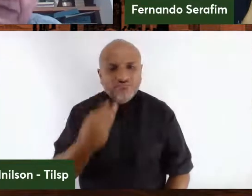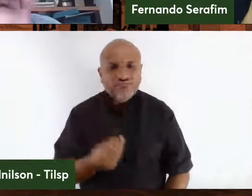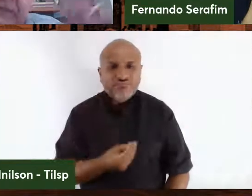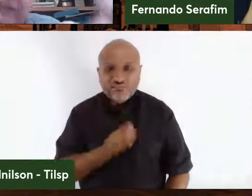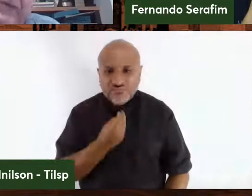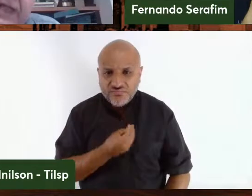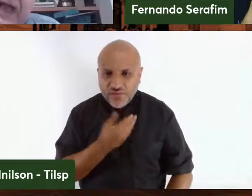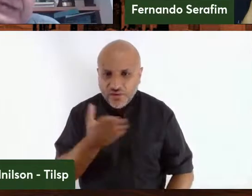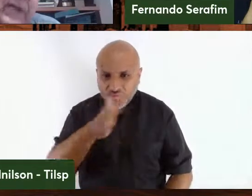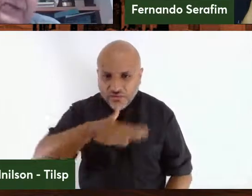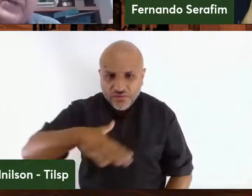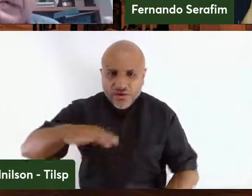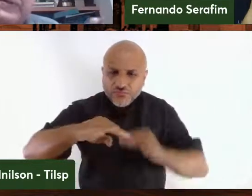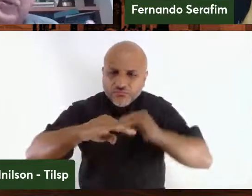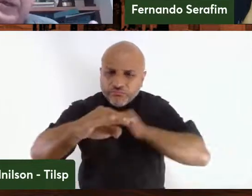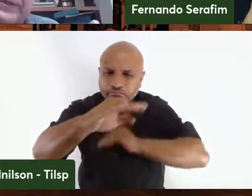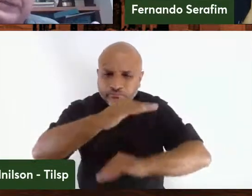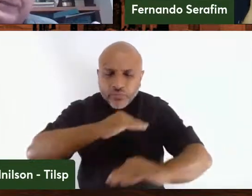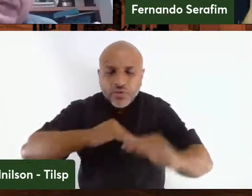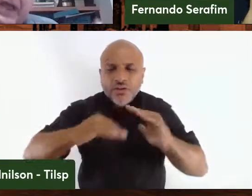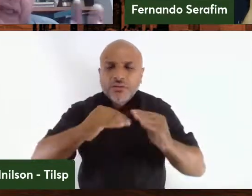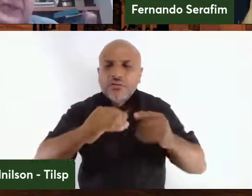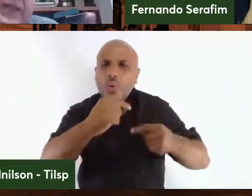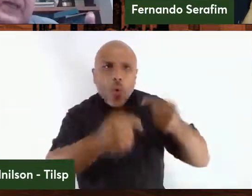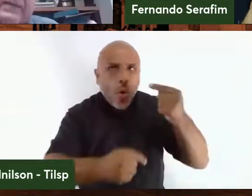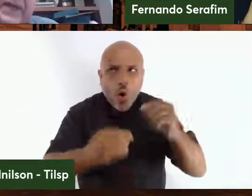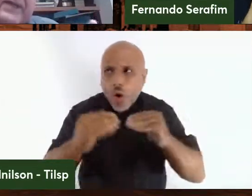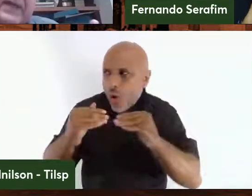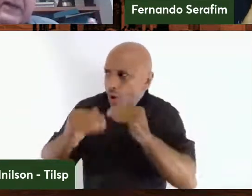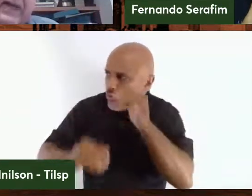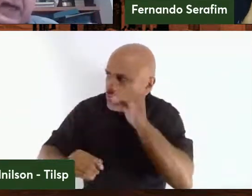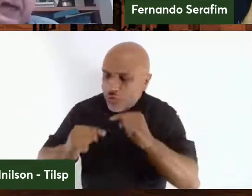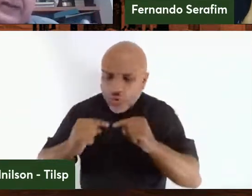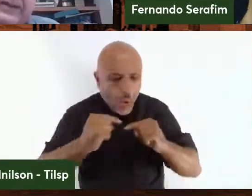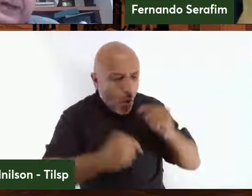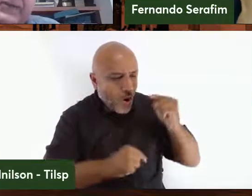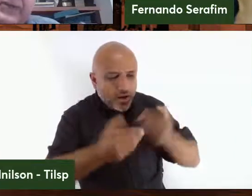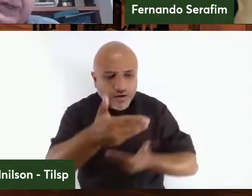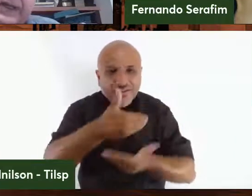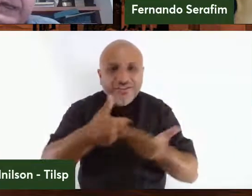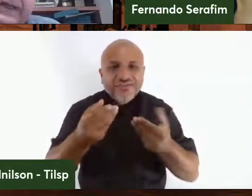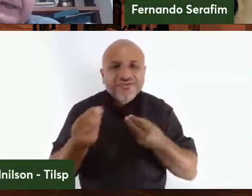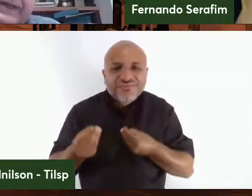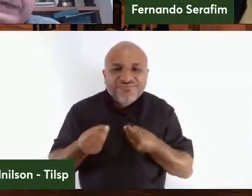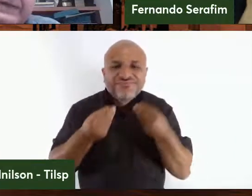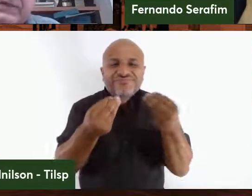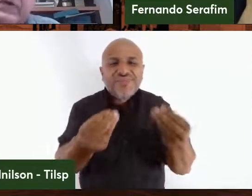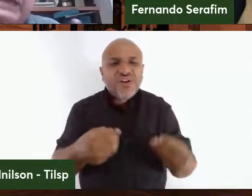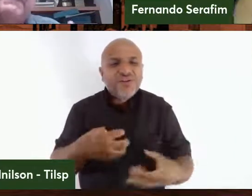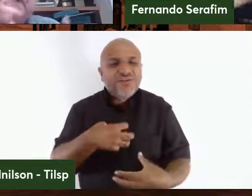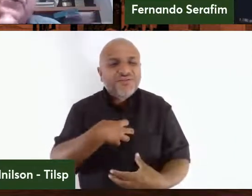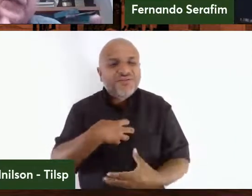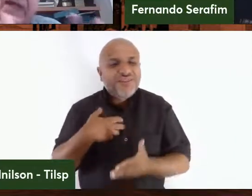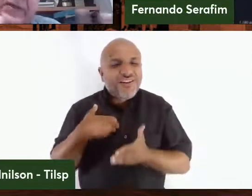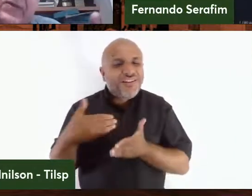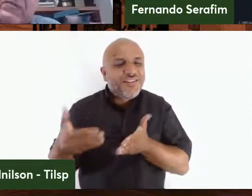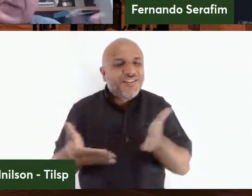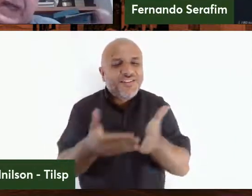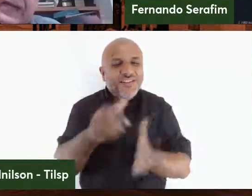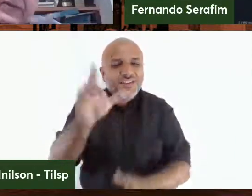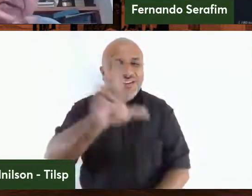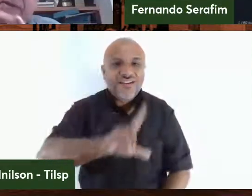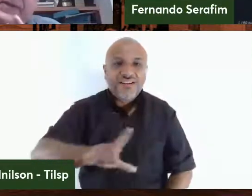no reino da ambiguidade e das contradições. É isso que alimenta a literatura. Né? Quer dizer, qualquer